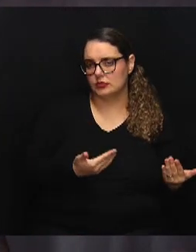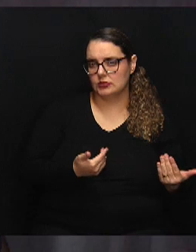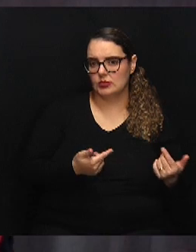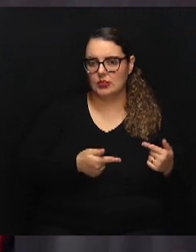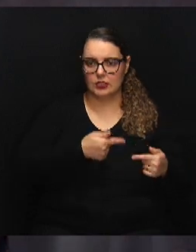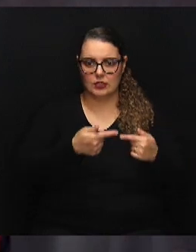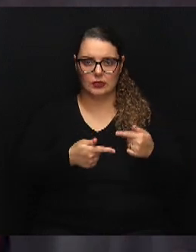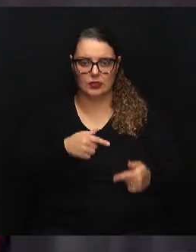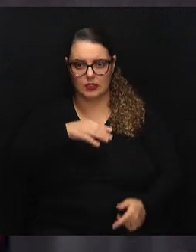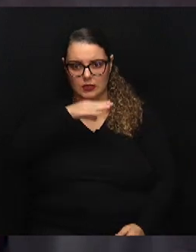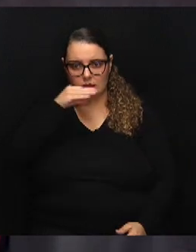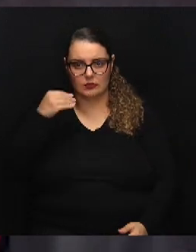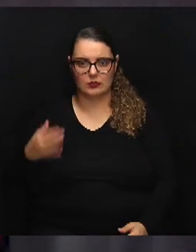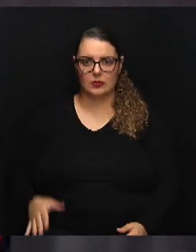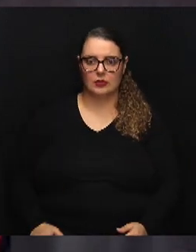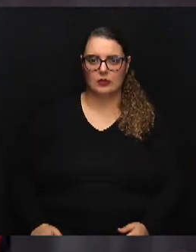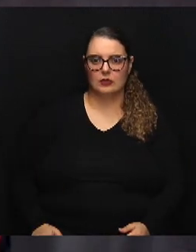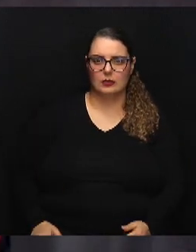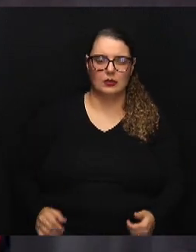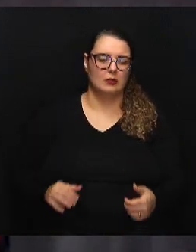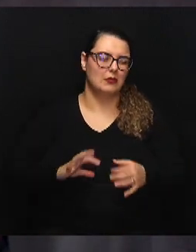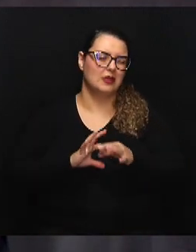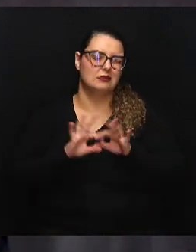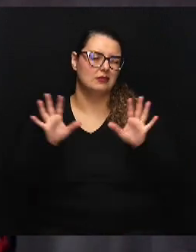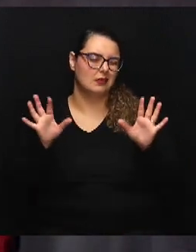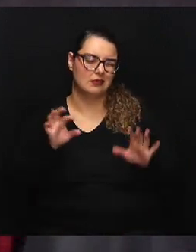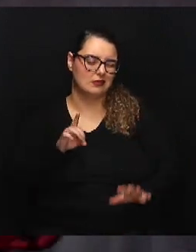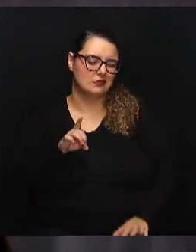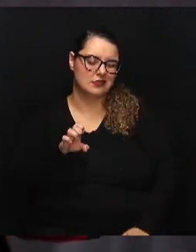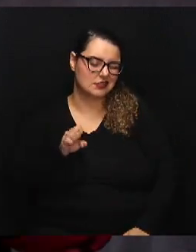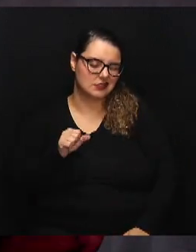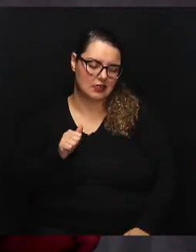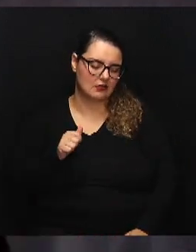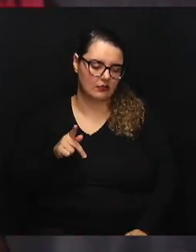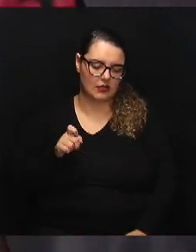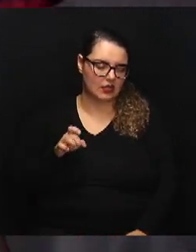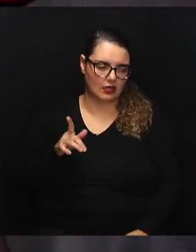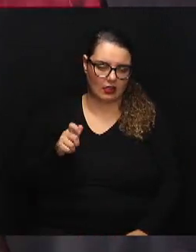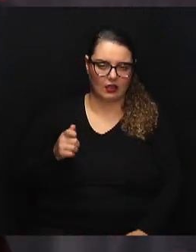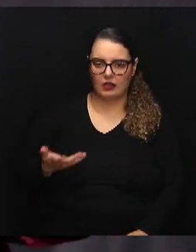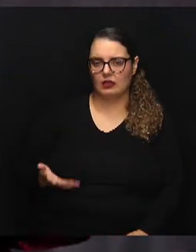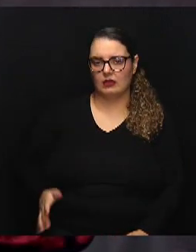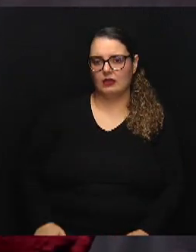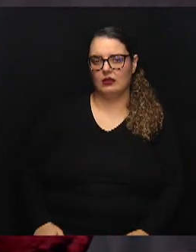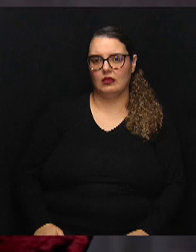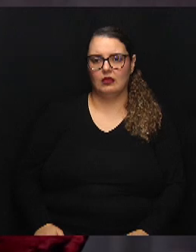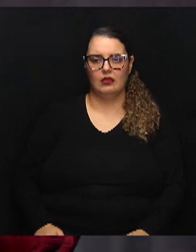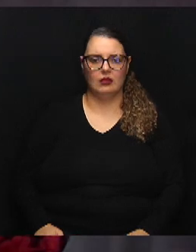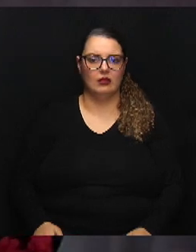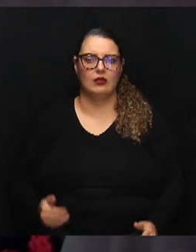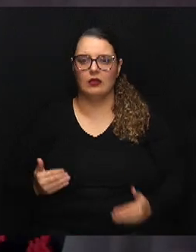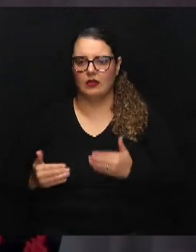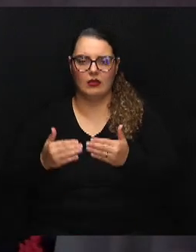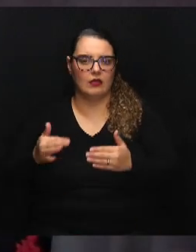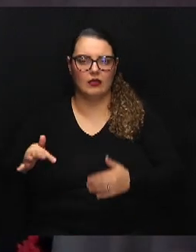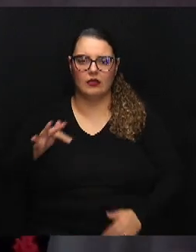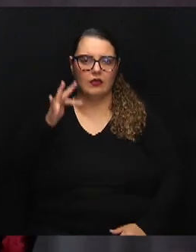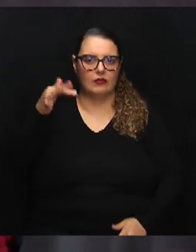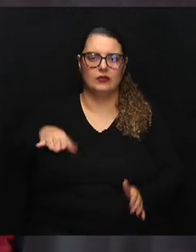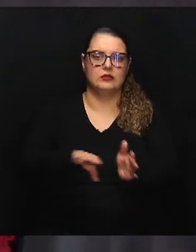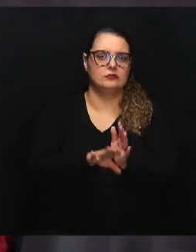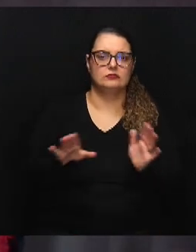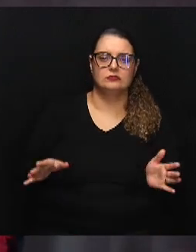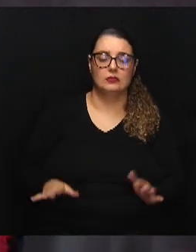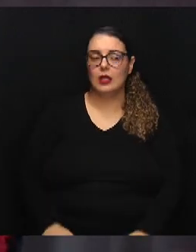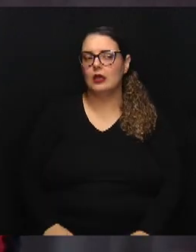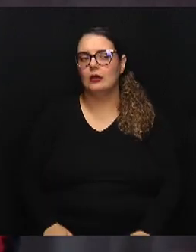mais adolescente, era um pouco mais desapegada, né? Então, você não vê muito essa coisa do, né, vamos para frente, o futuro vem e bora.